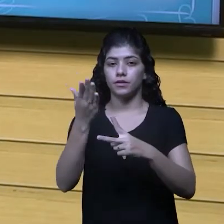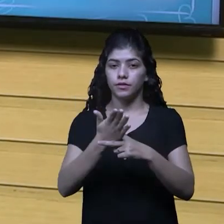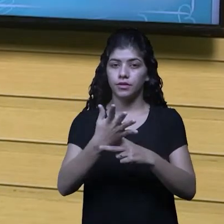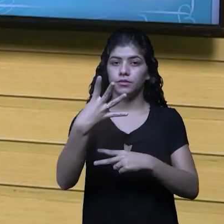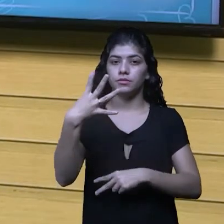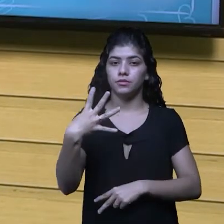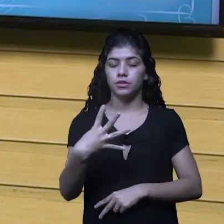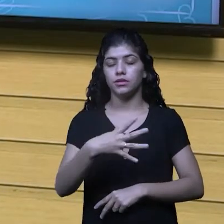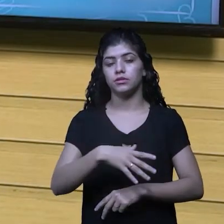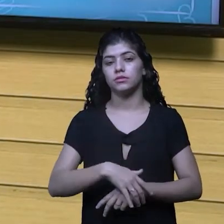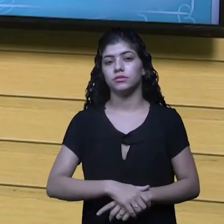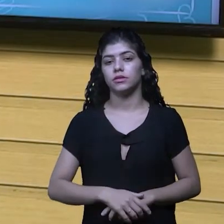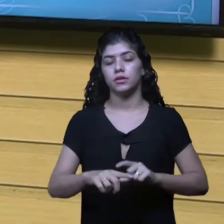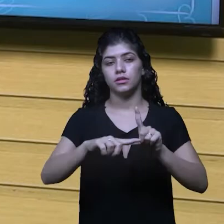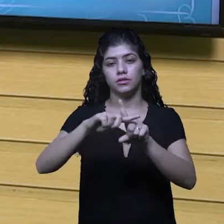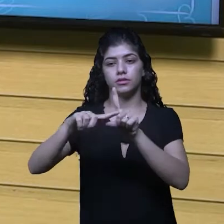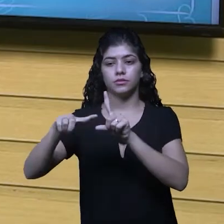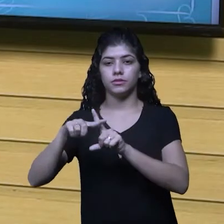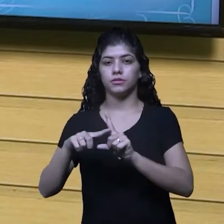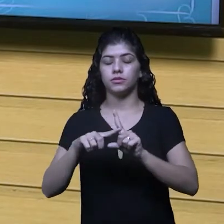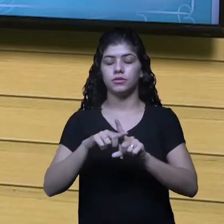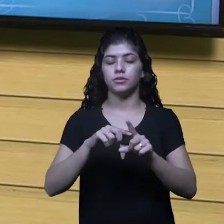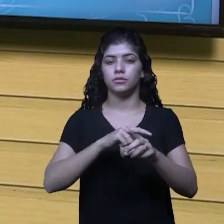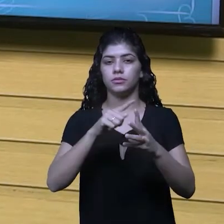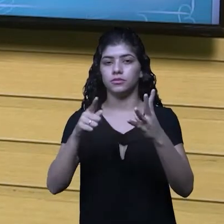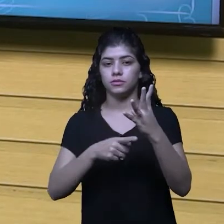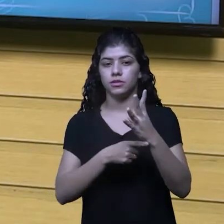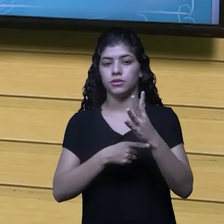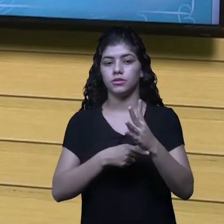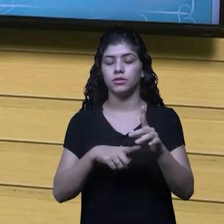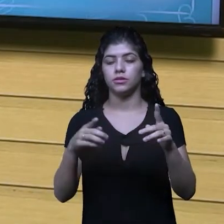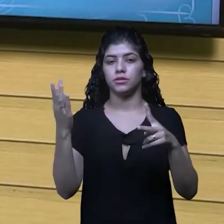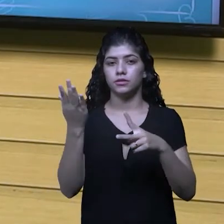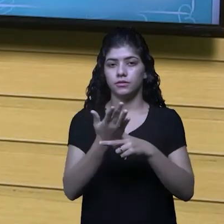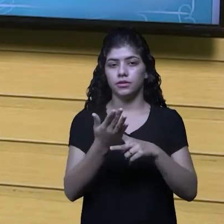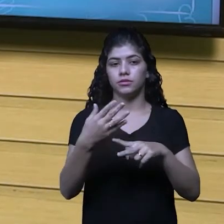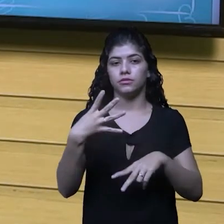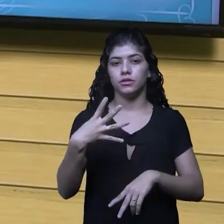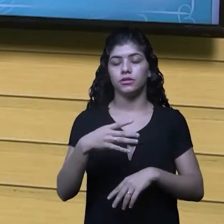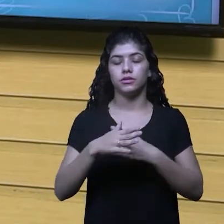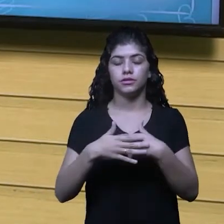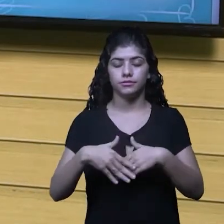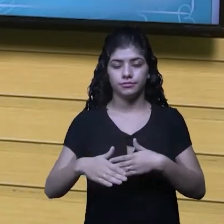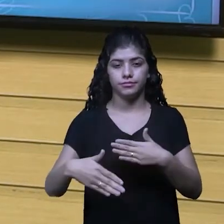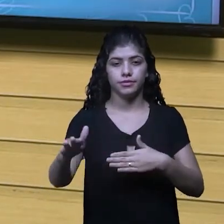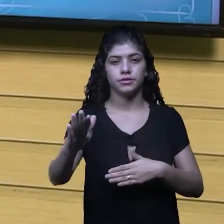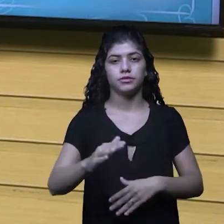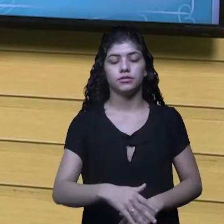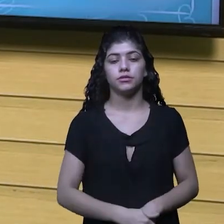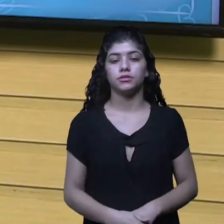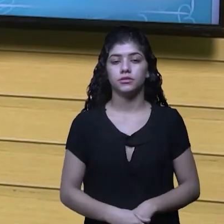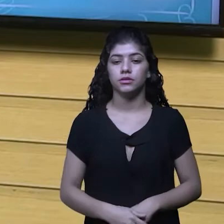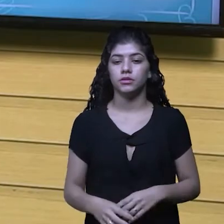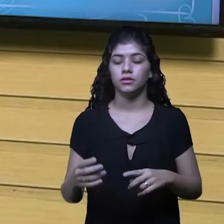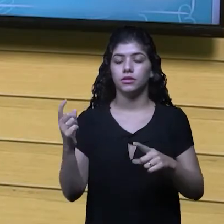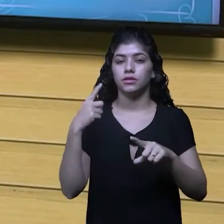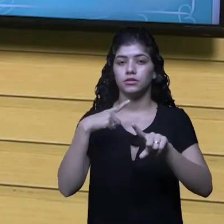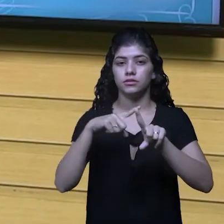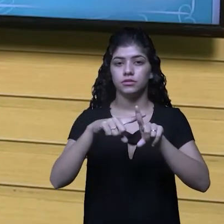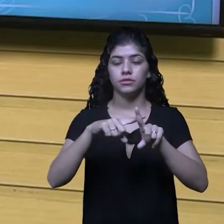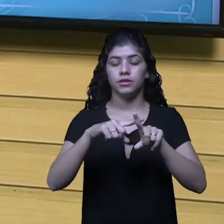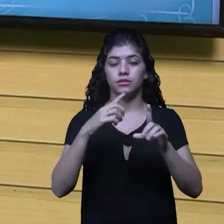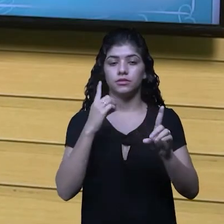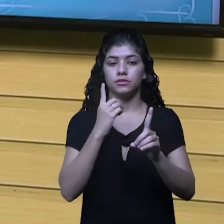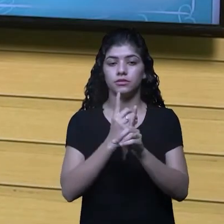vezes, então vai somar os 4 valores que você achou pelo 4 e assim por diante. Você vai somar